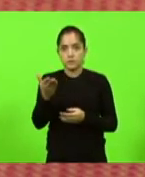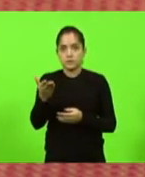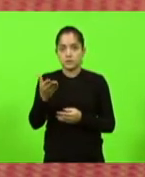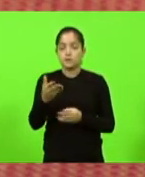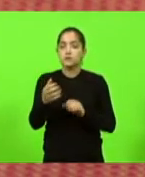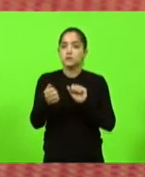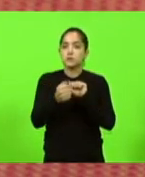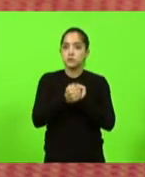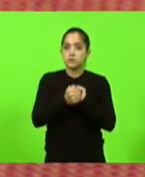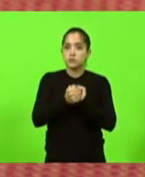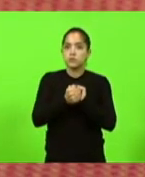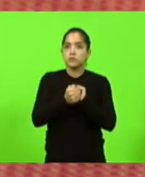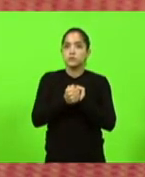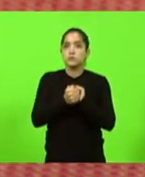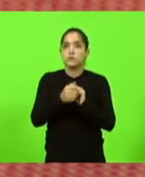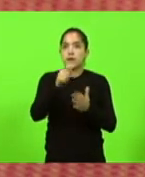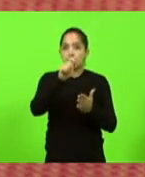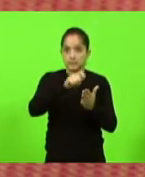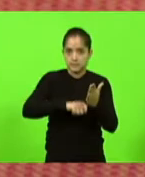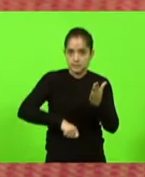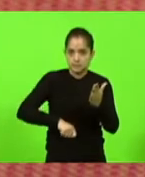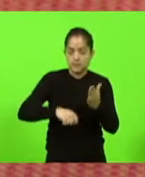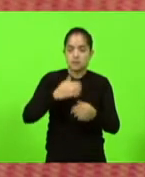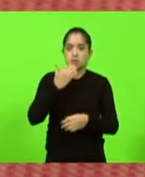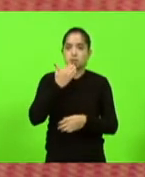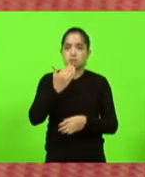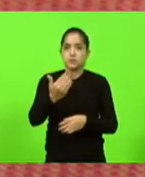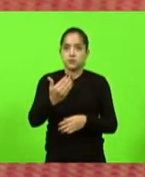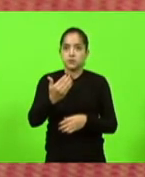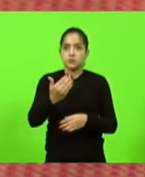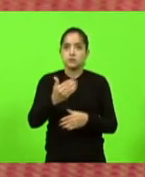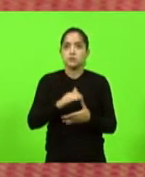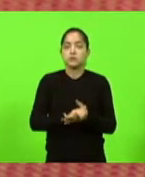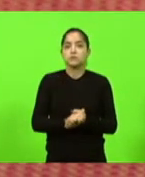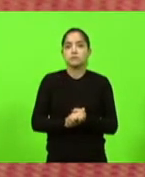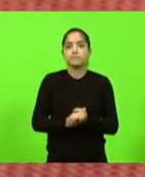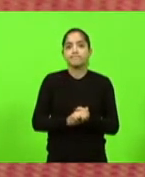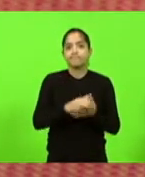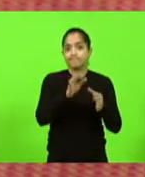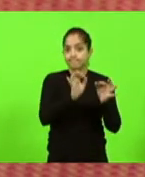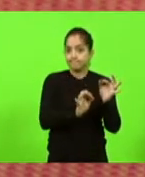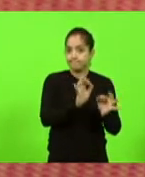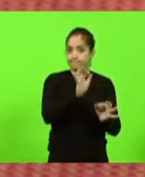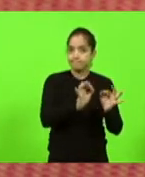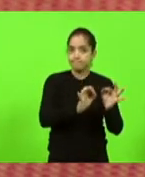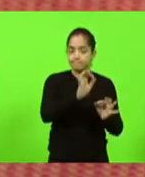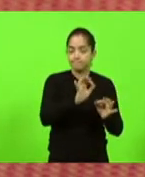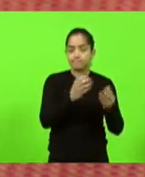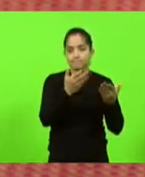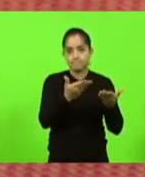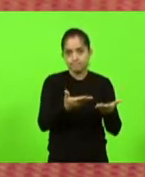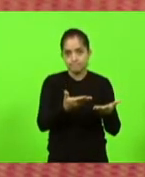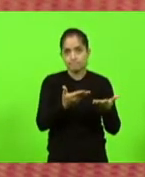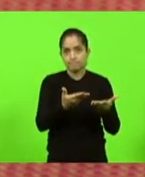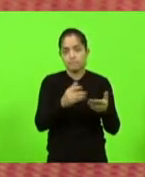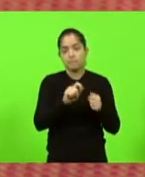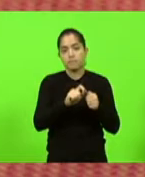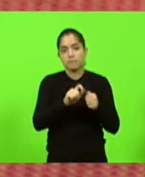comigo, assinaram esse requerimento, que eu acho que é questão de justiça o que a gente tem que fazer aqui